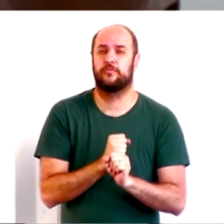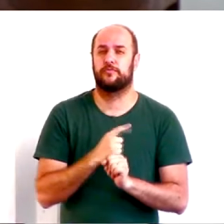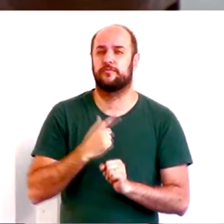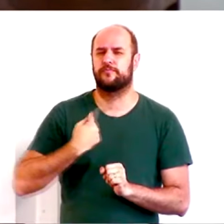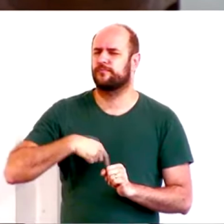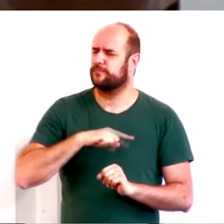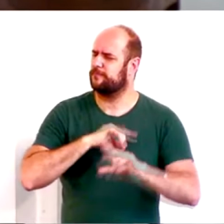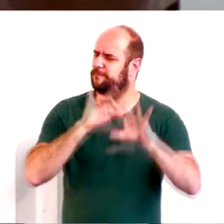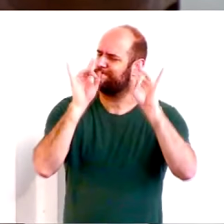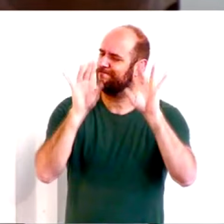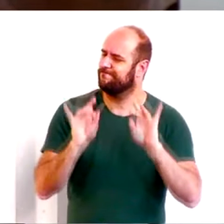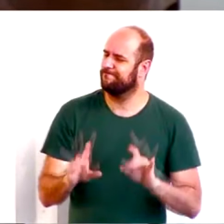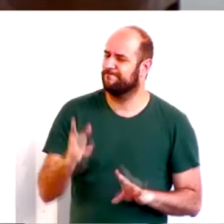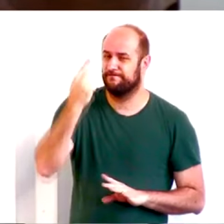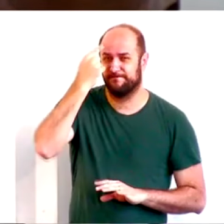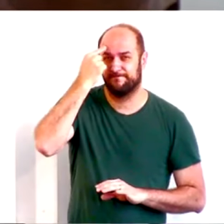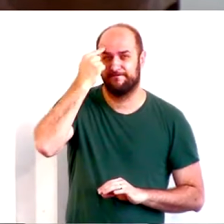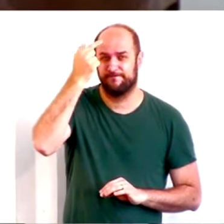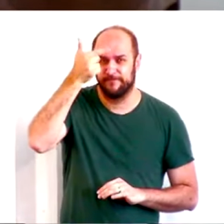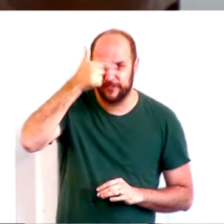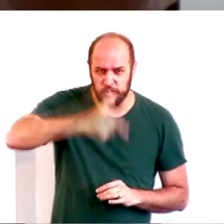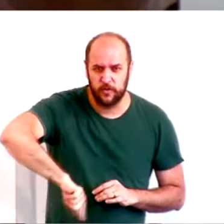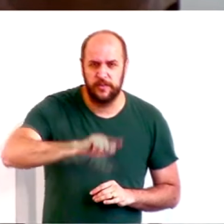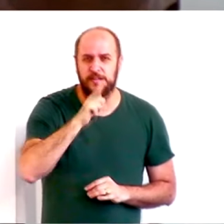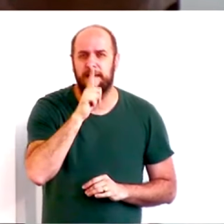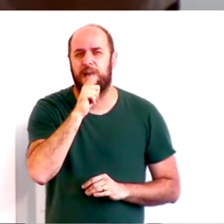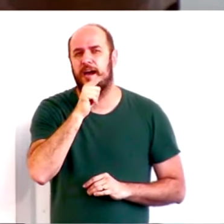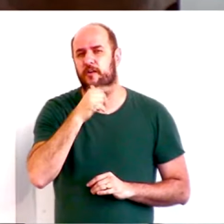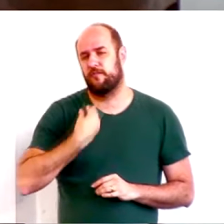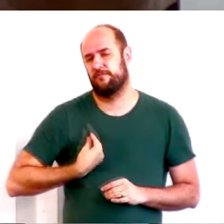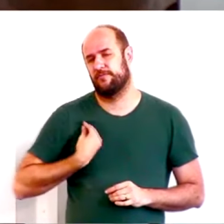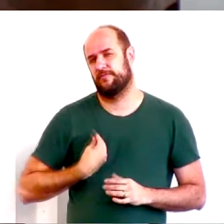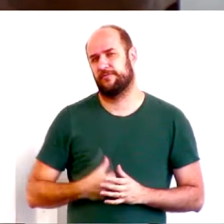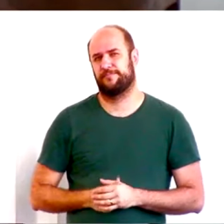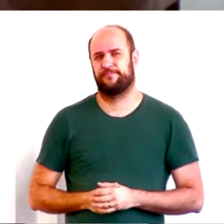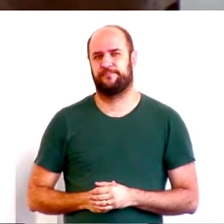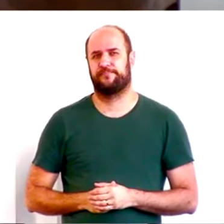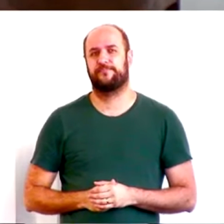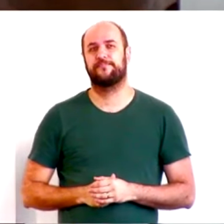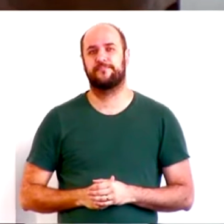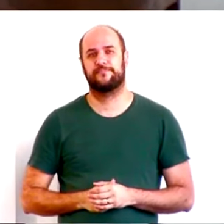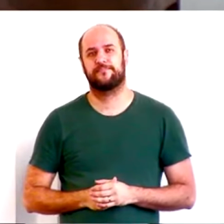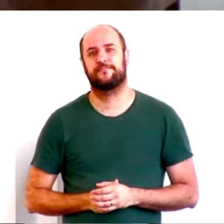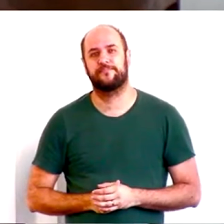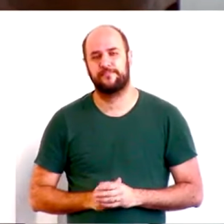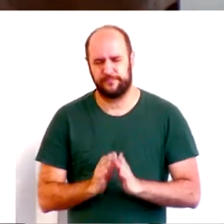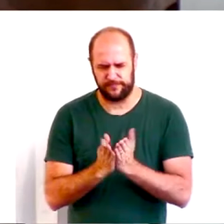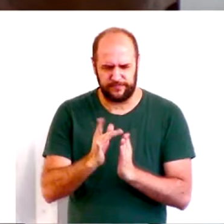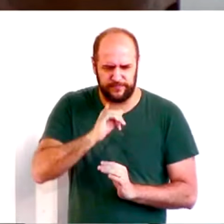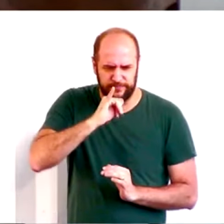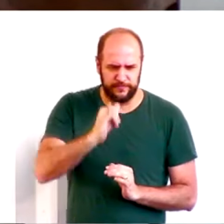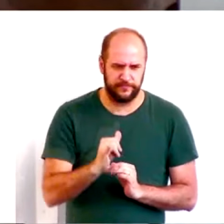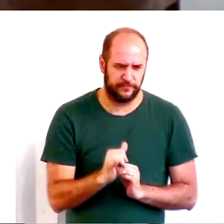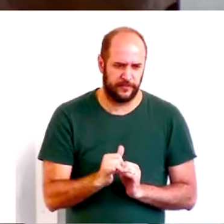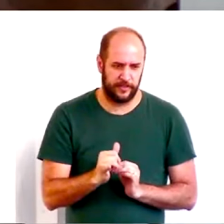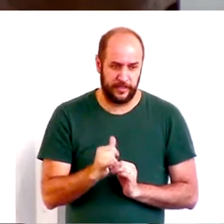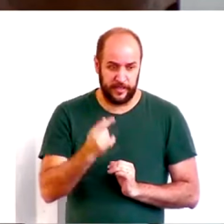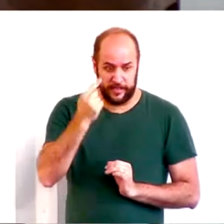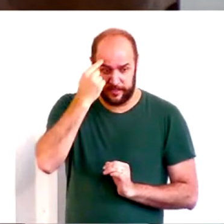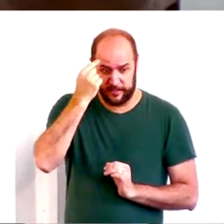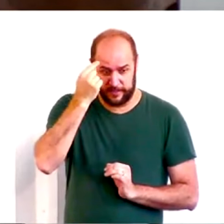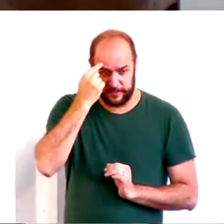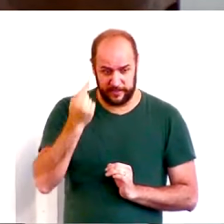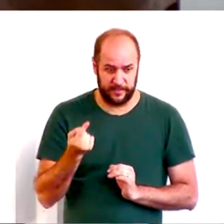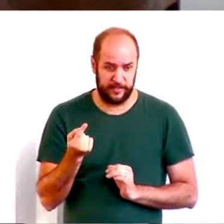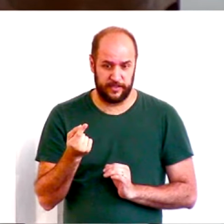privilégio de pensarmos de novo nessa água viva e então eu olho para esse texto e vejo um pouquinho desses